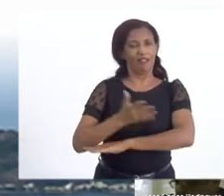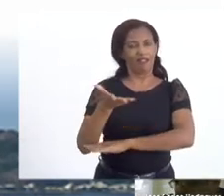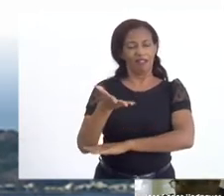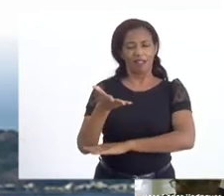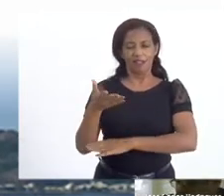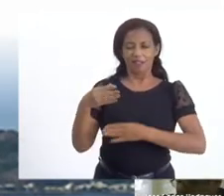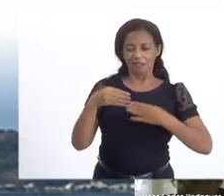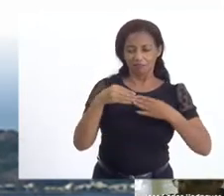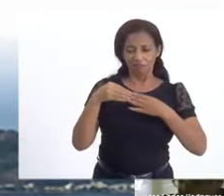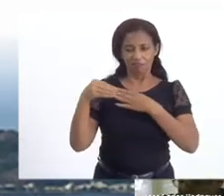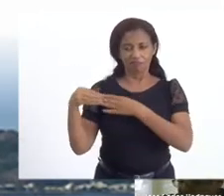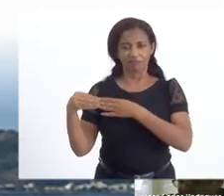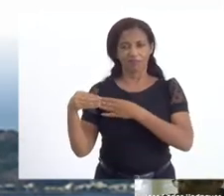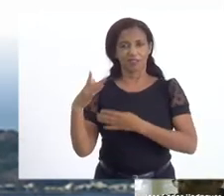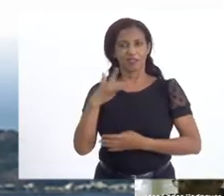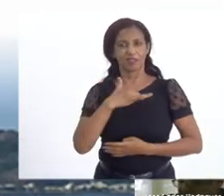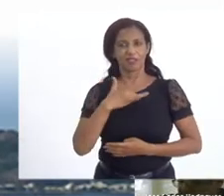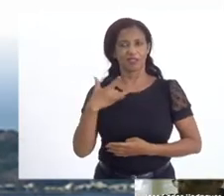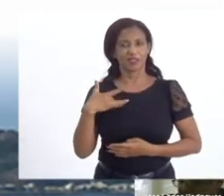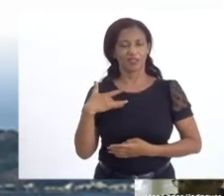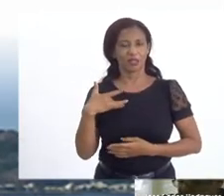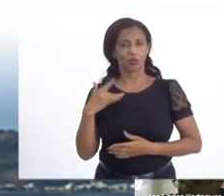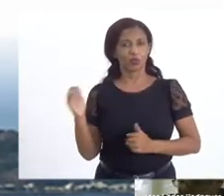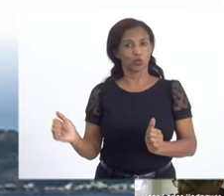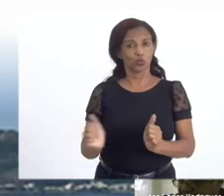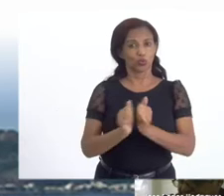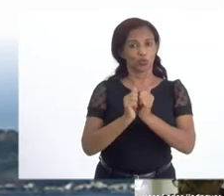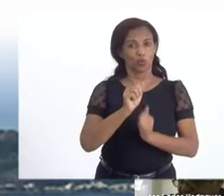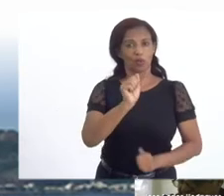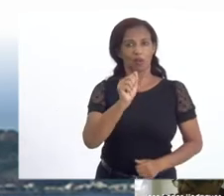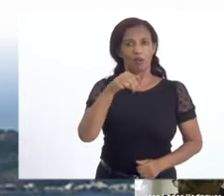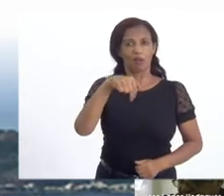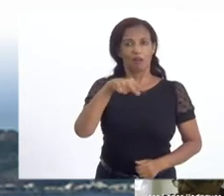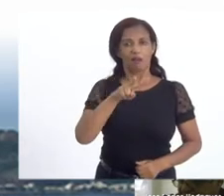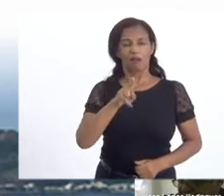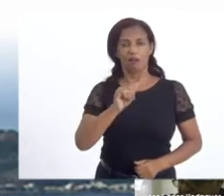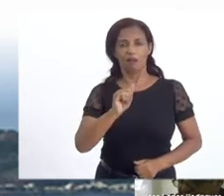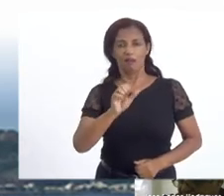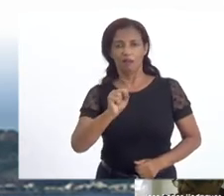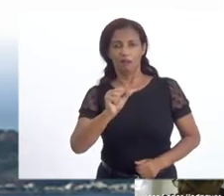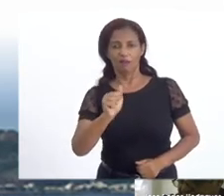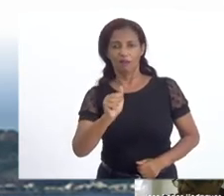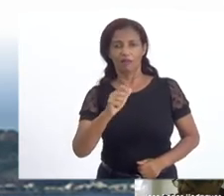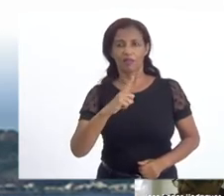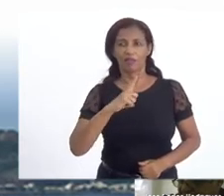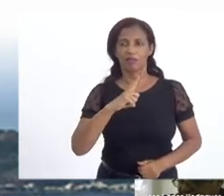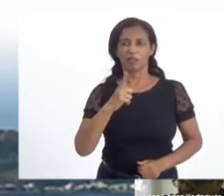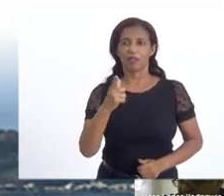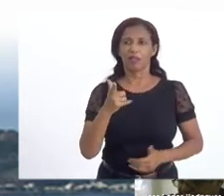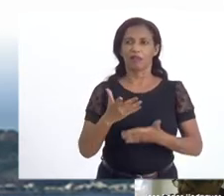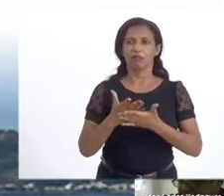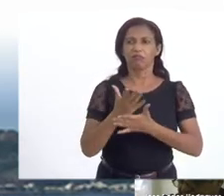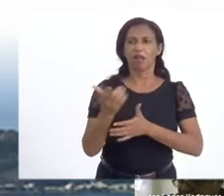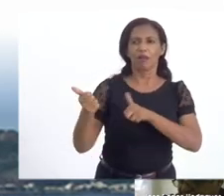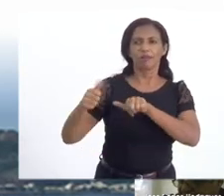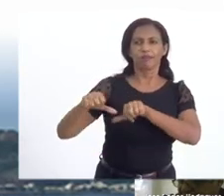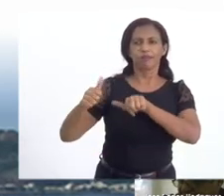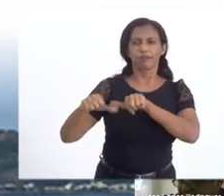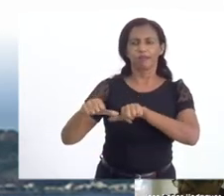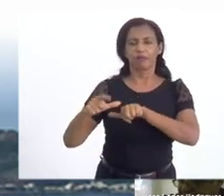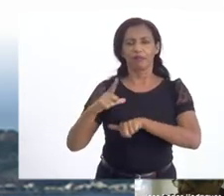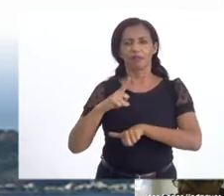do Ministério da Saúde, em parceria com a Anvisa, com determinações governamentais, Santos Dumont implementou várias ações